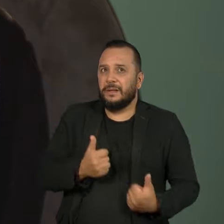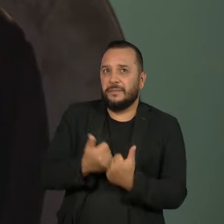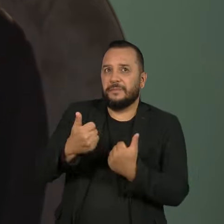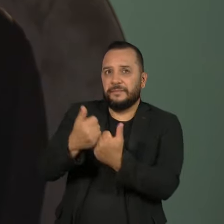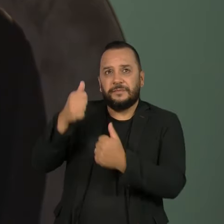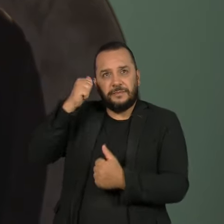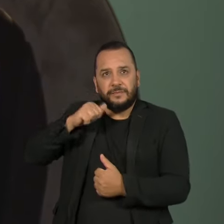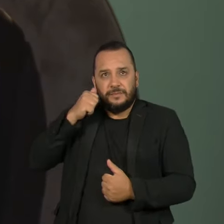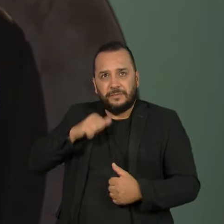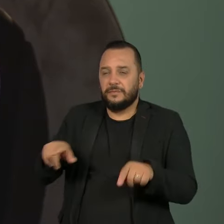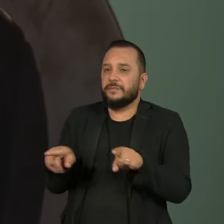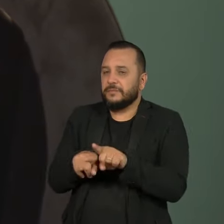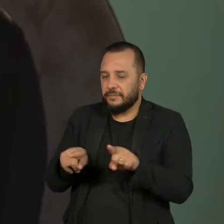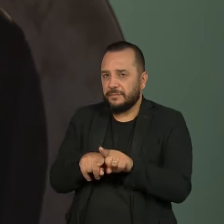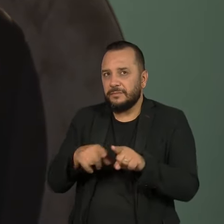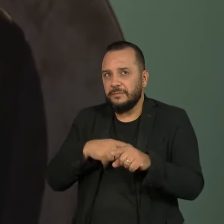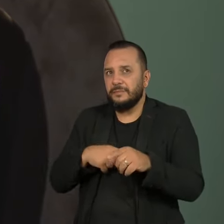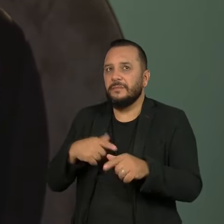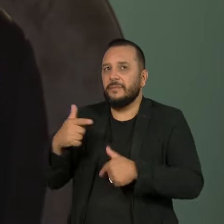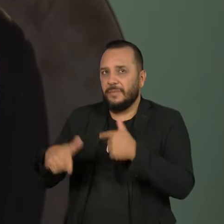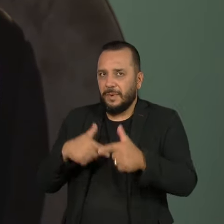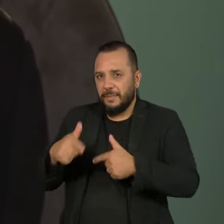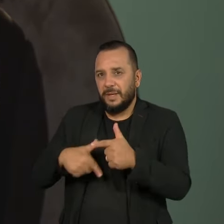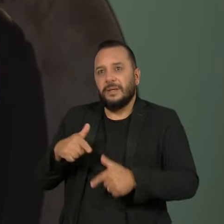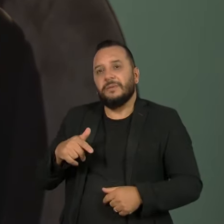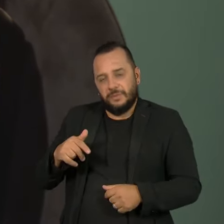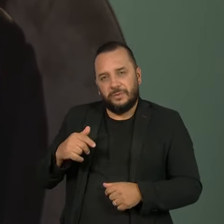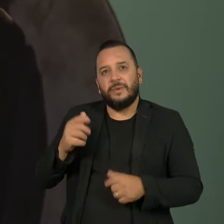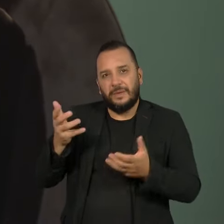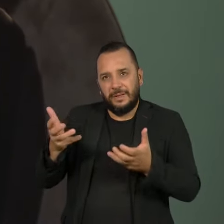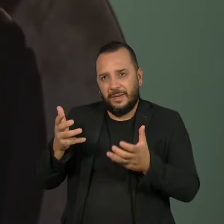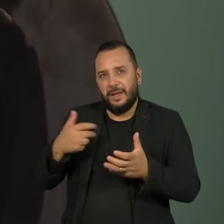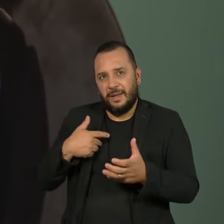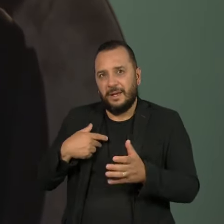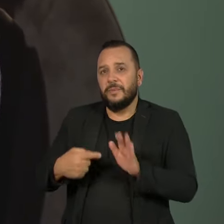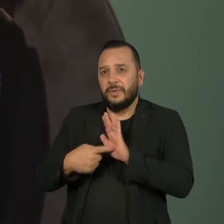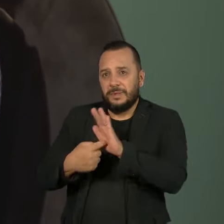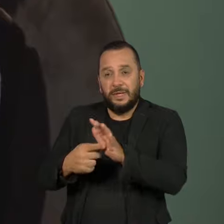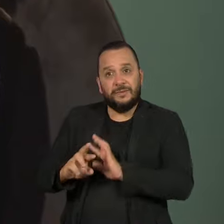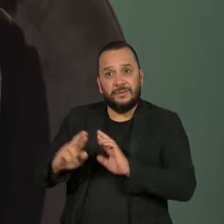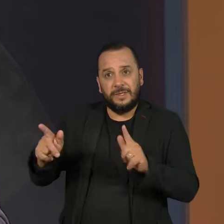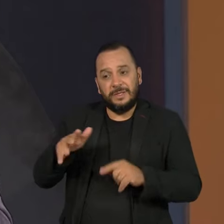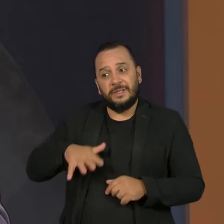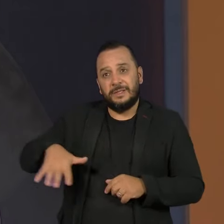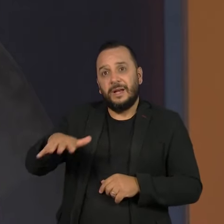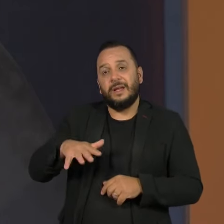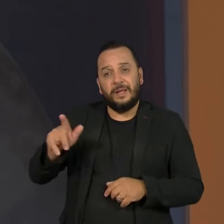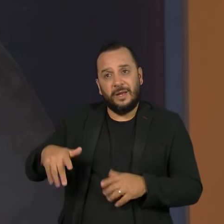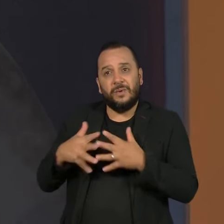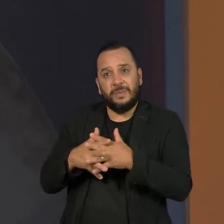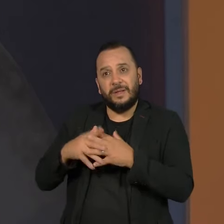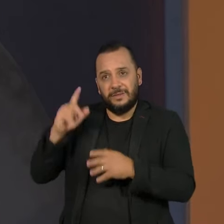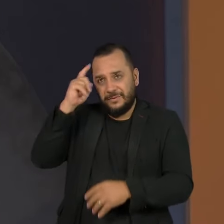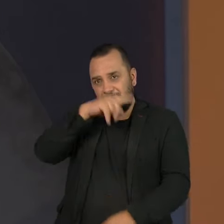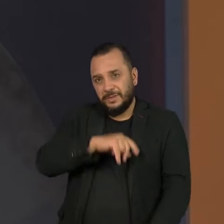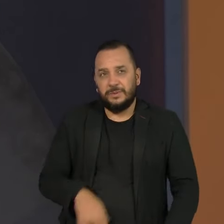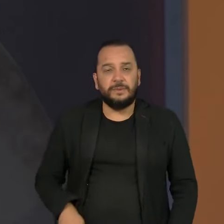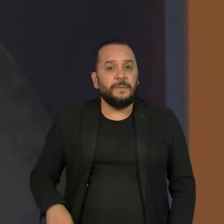estão empenhadas a fazer a diferença nesse setor, que é um pouco complicado e difícil. Olha, com o reajuste